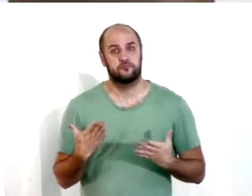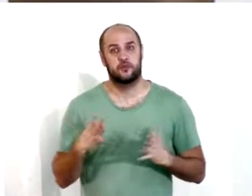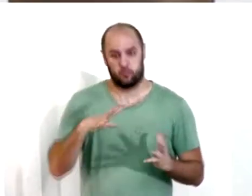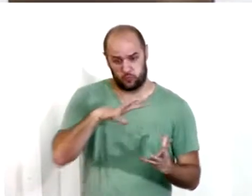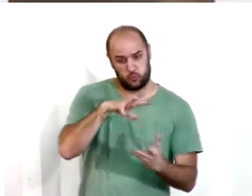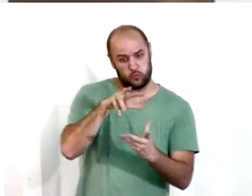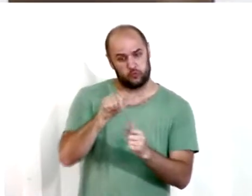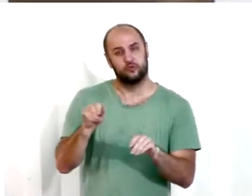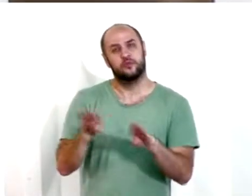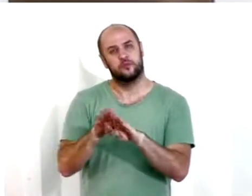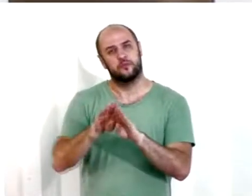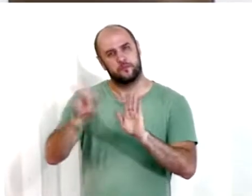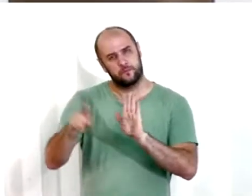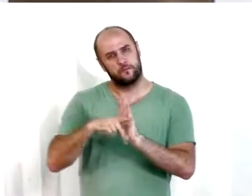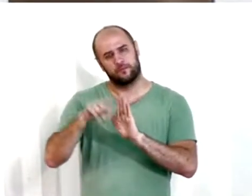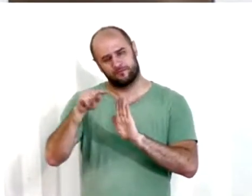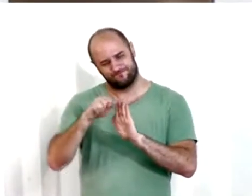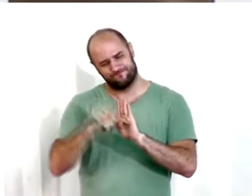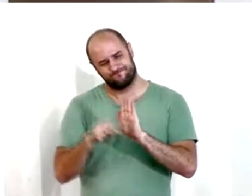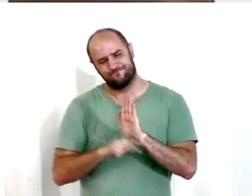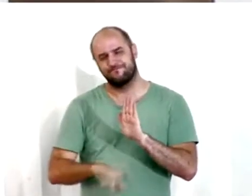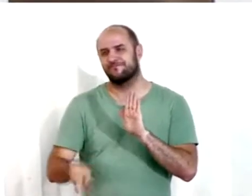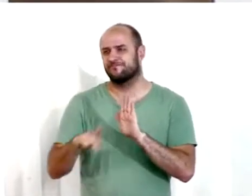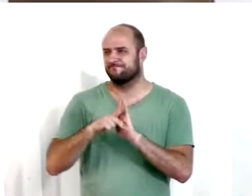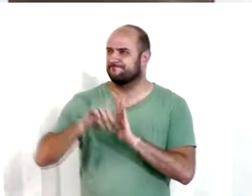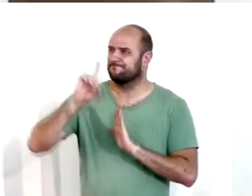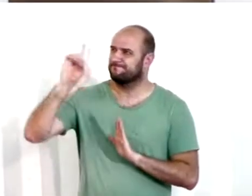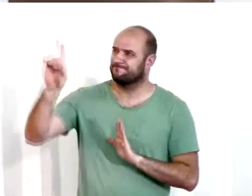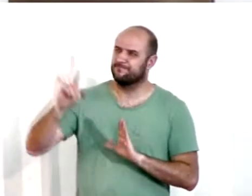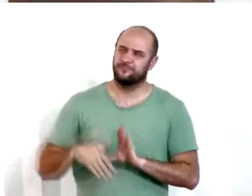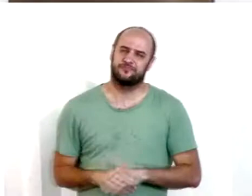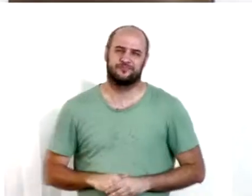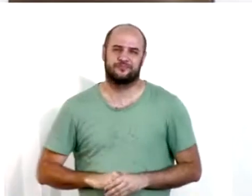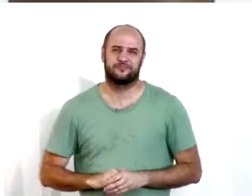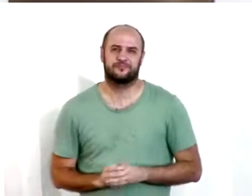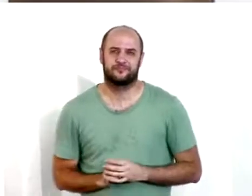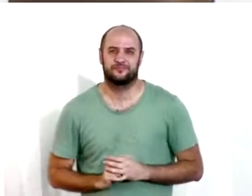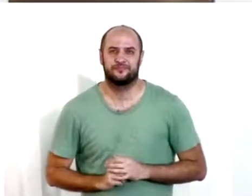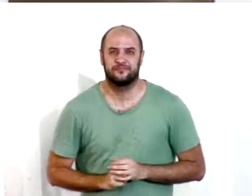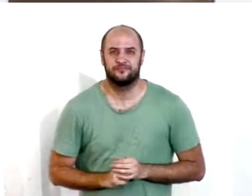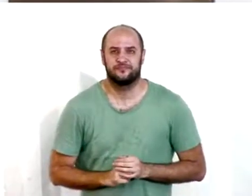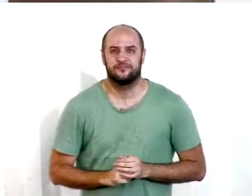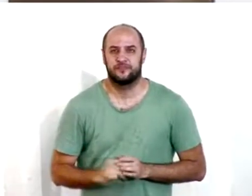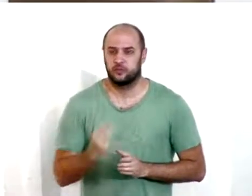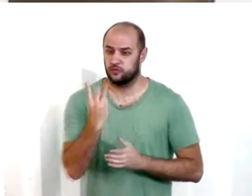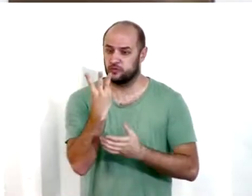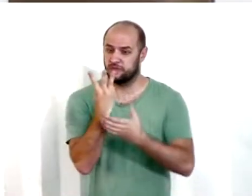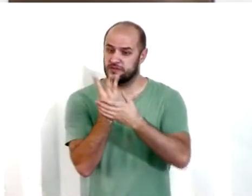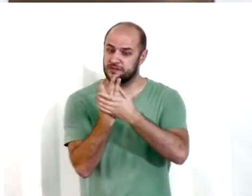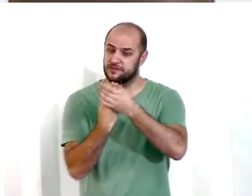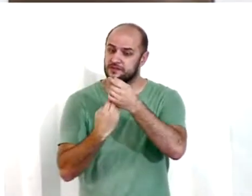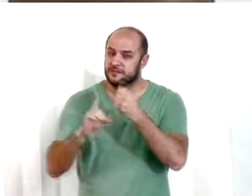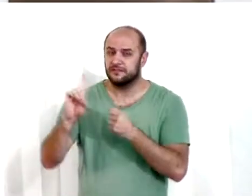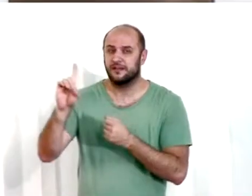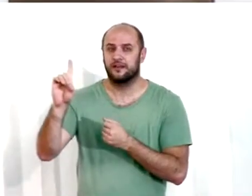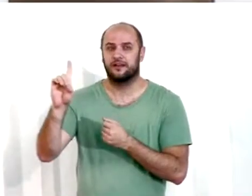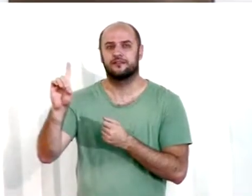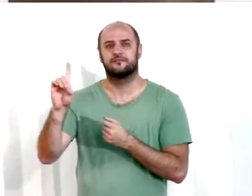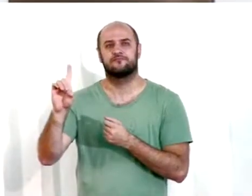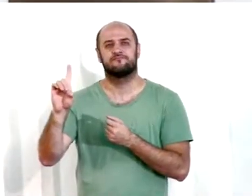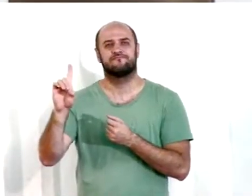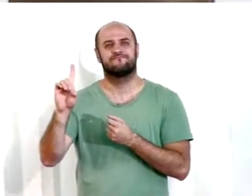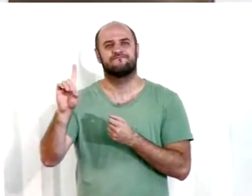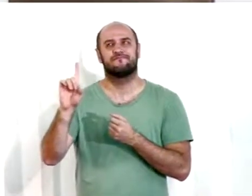faz parte disso. E no conselho trinitário, Deus então